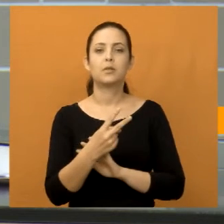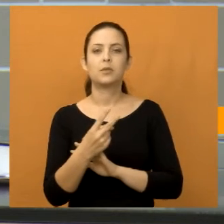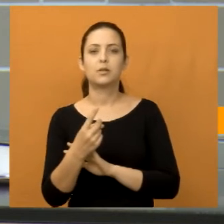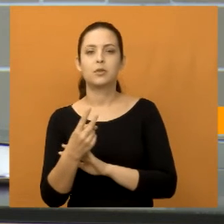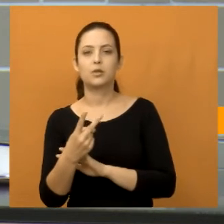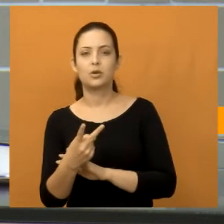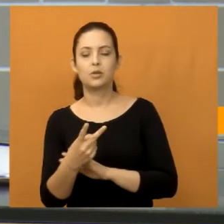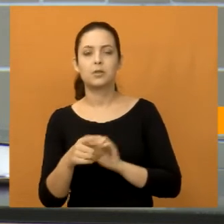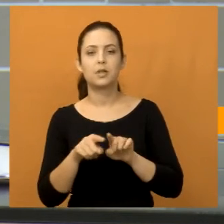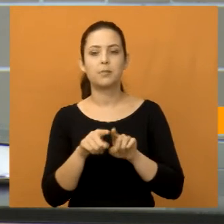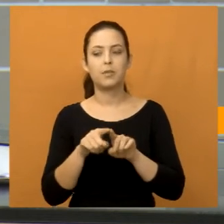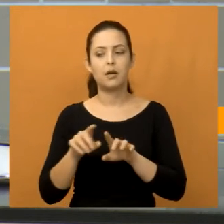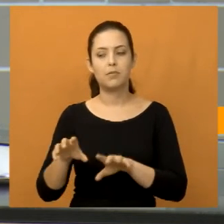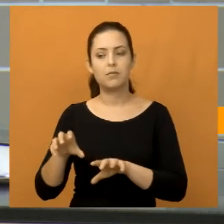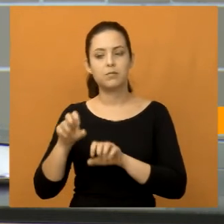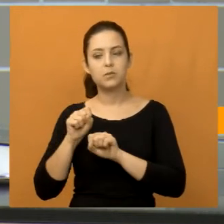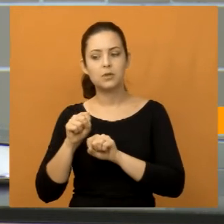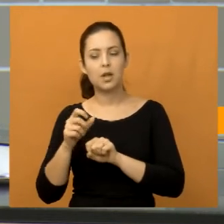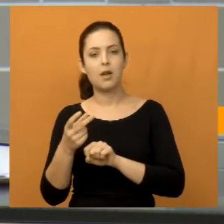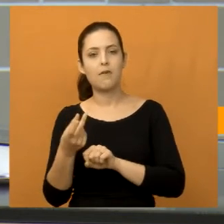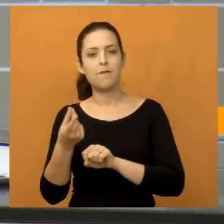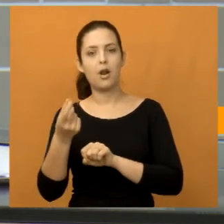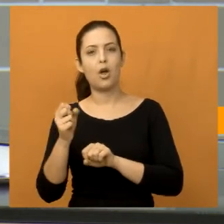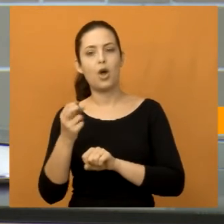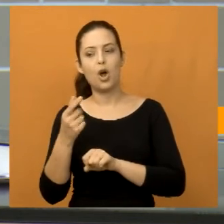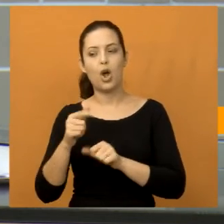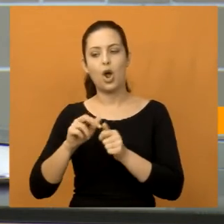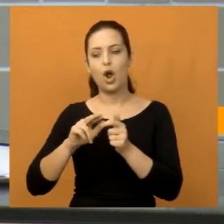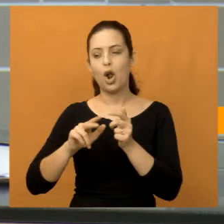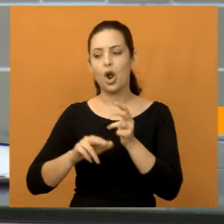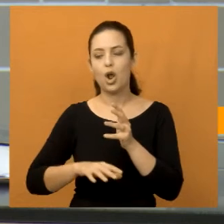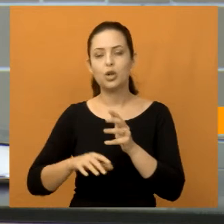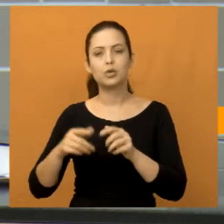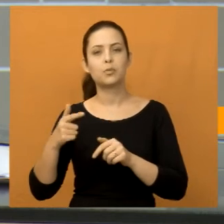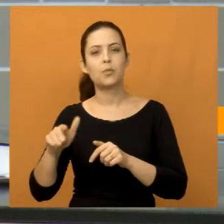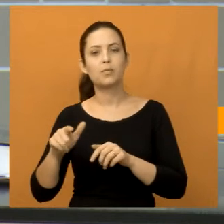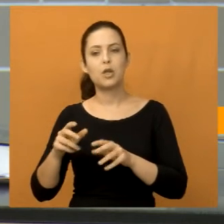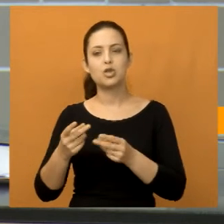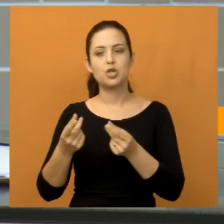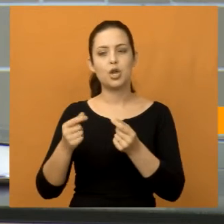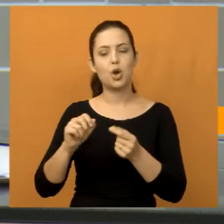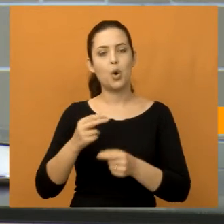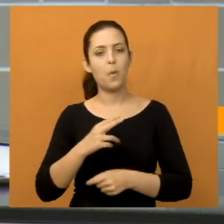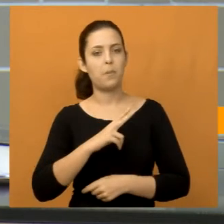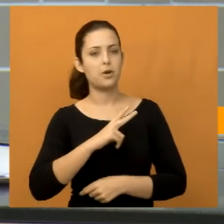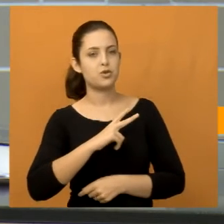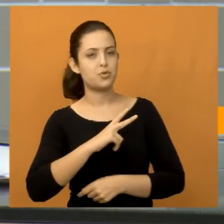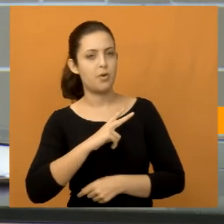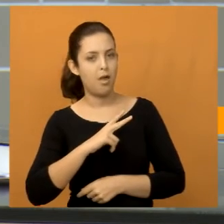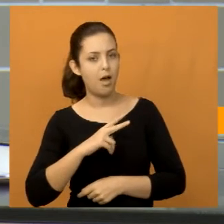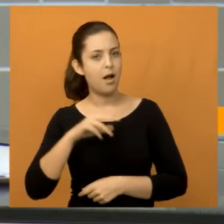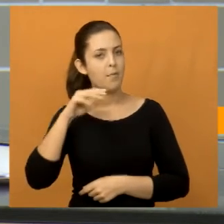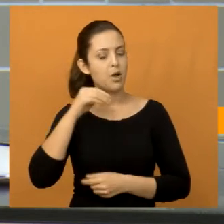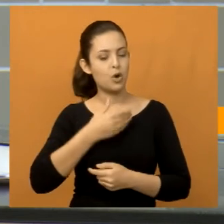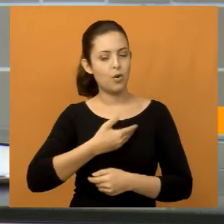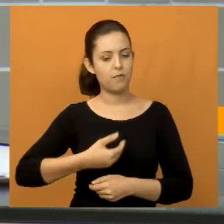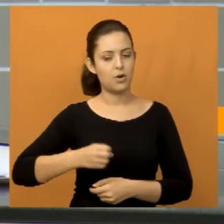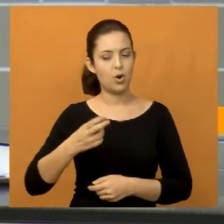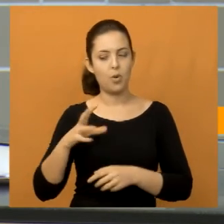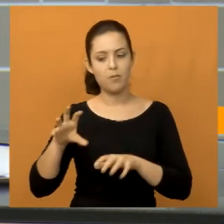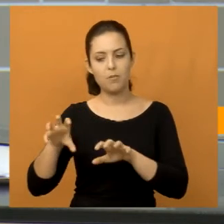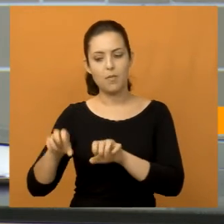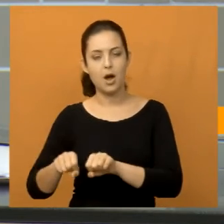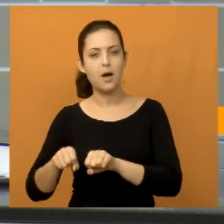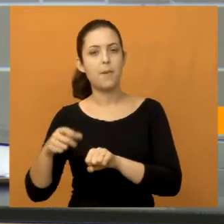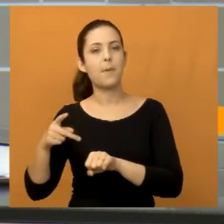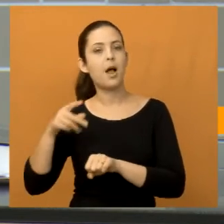funcionário público de dinheiro, valor ou qualquer outro bem imóvel, público ou particular, de que tenha posse em razão